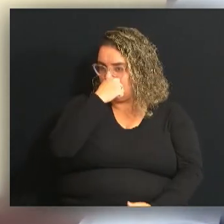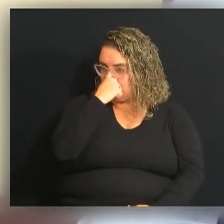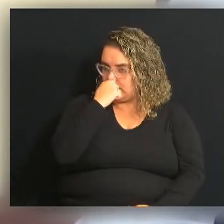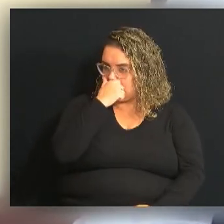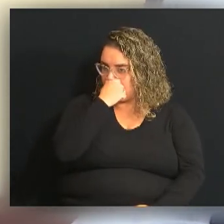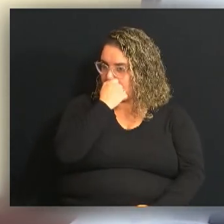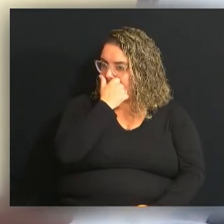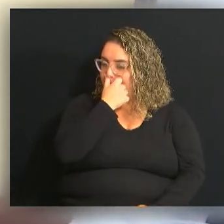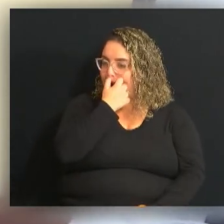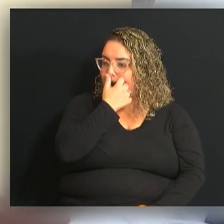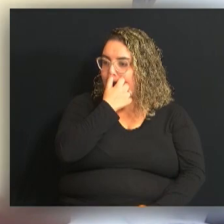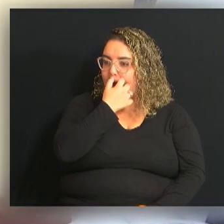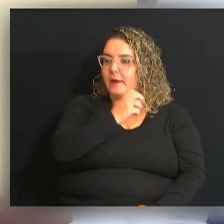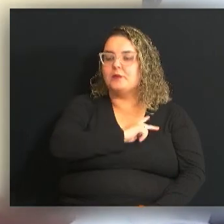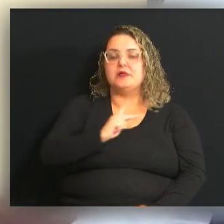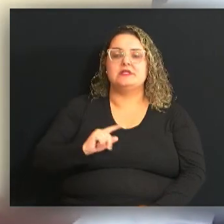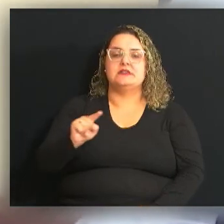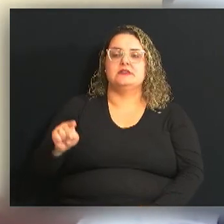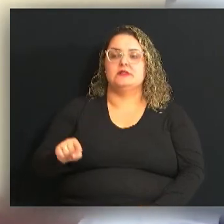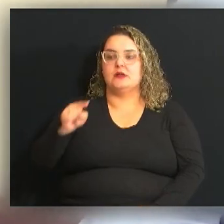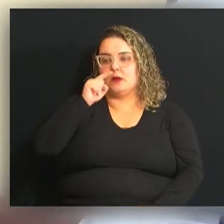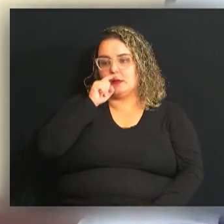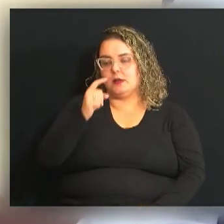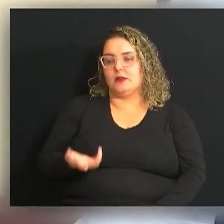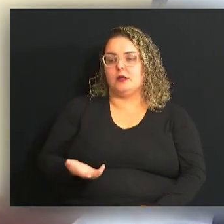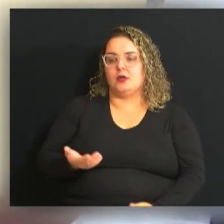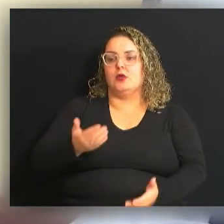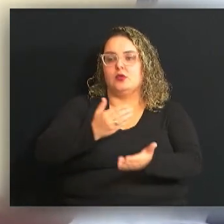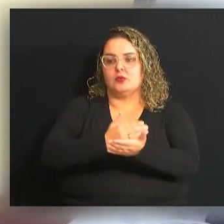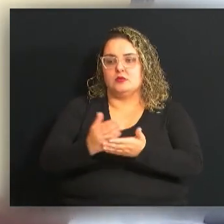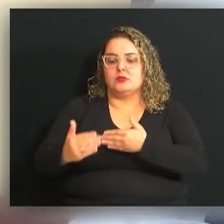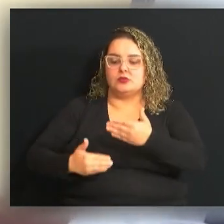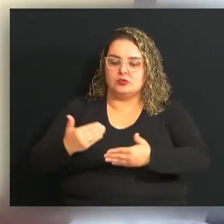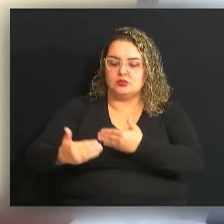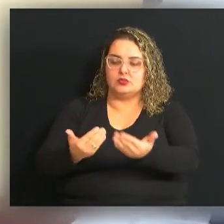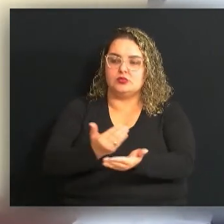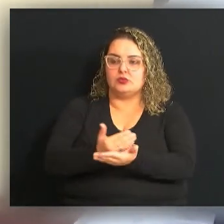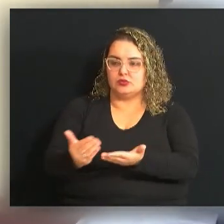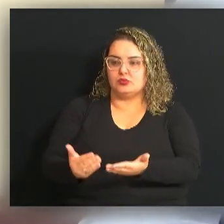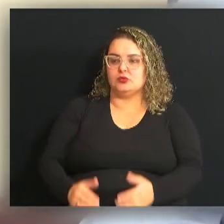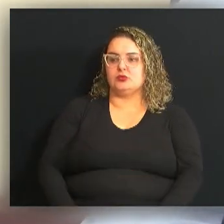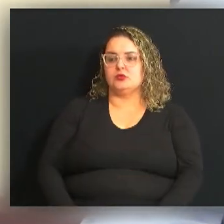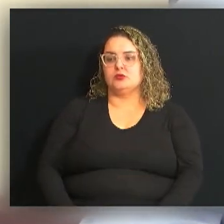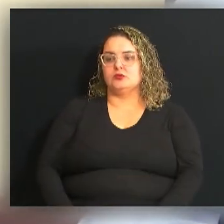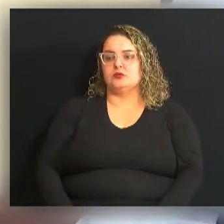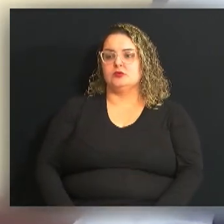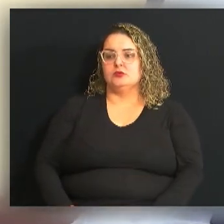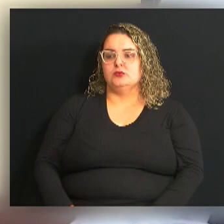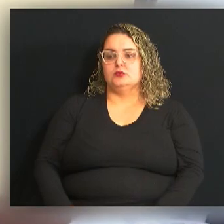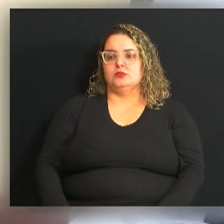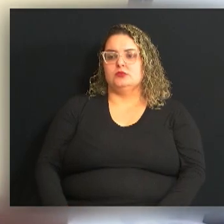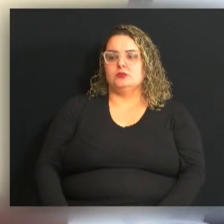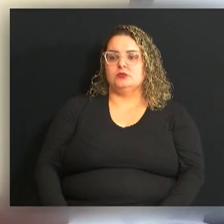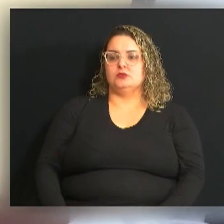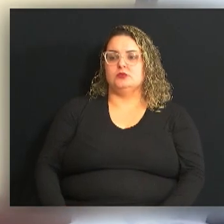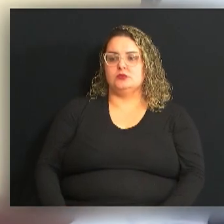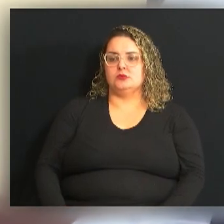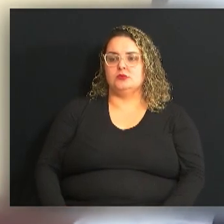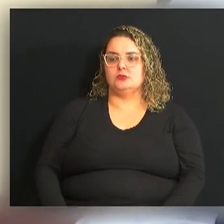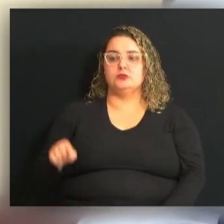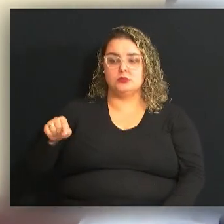2014, ouvindo o ex-secretário-geral do Legislativo, Walter Greve. Agora, a CPI volta o foco